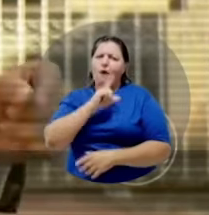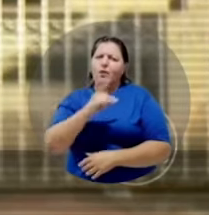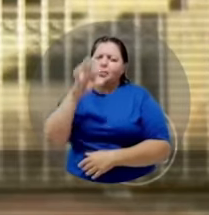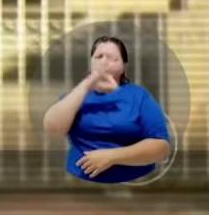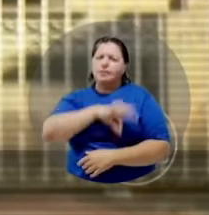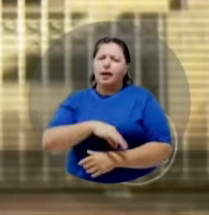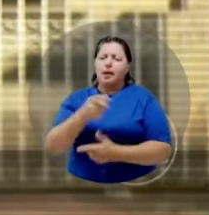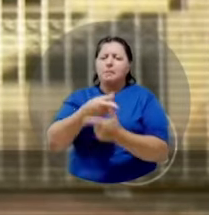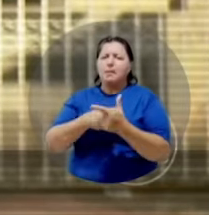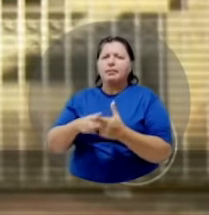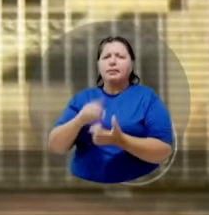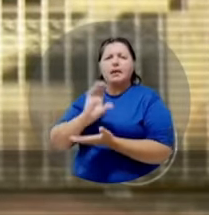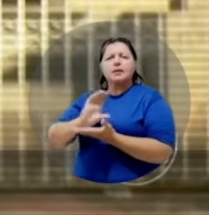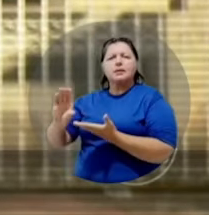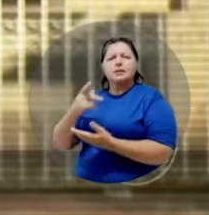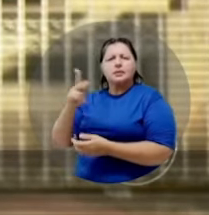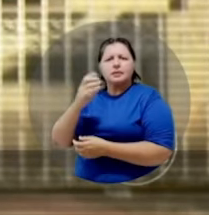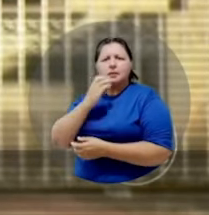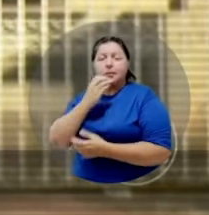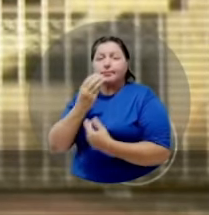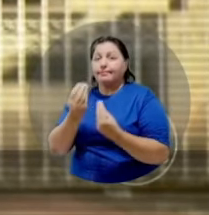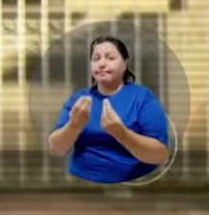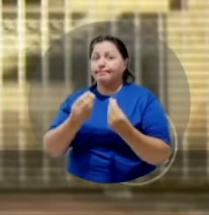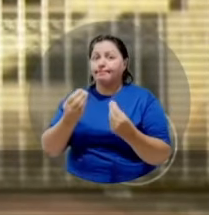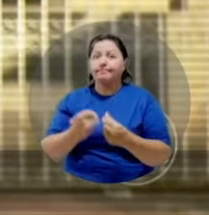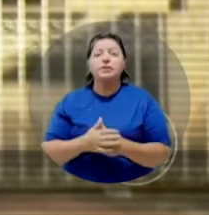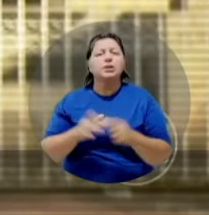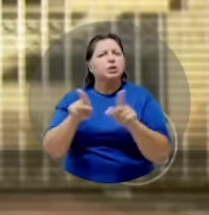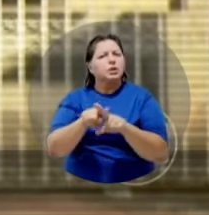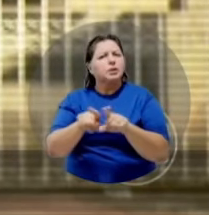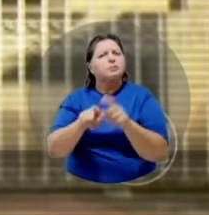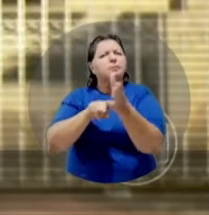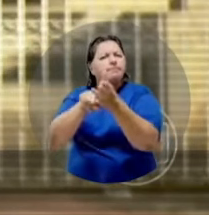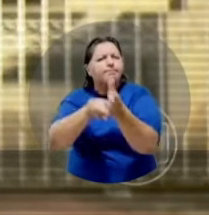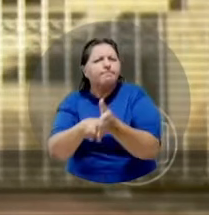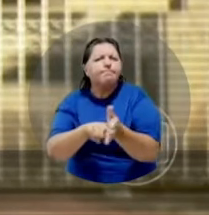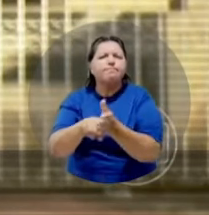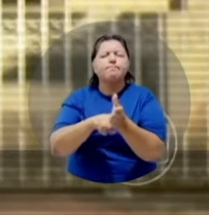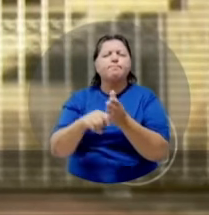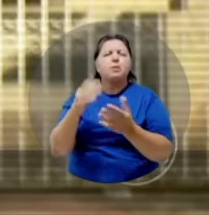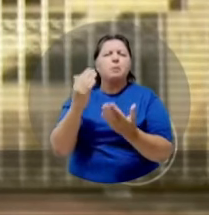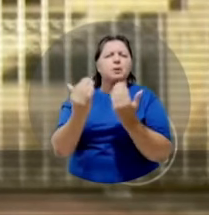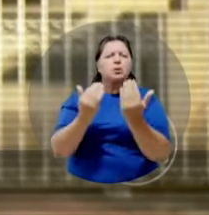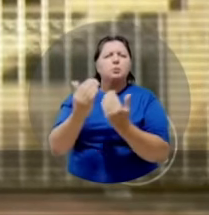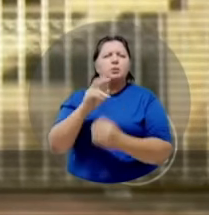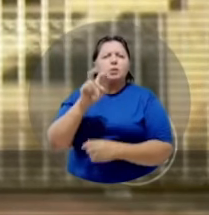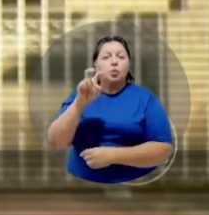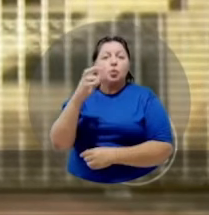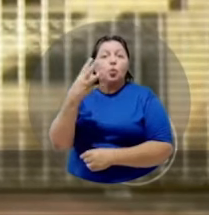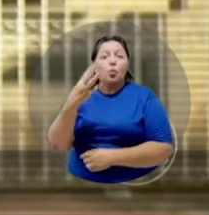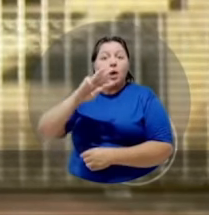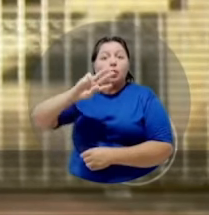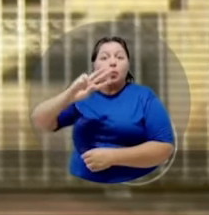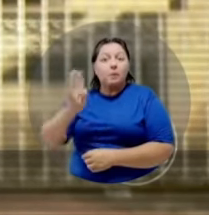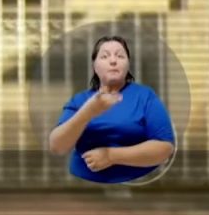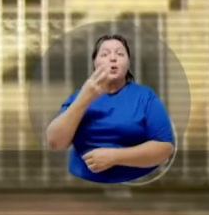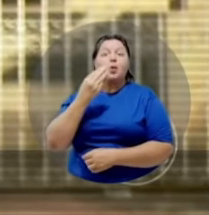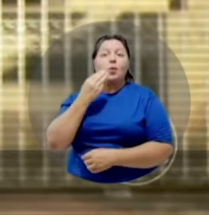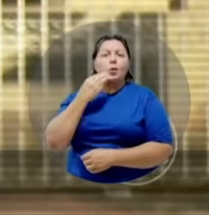em dinheiro e repassavam a metade do salário para o parlamentar. Ainda de acordo com as investigações,